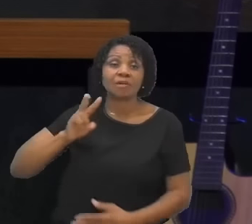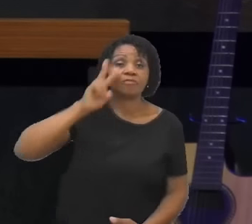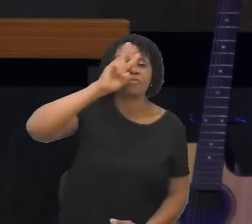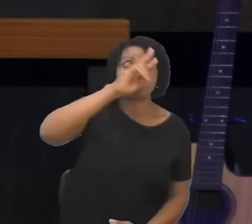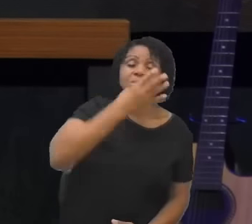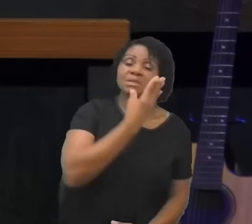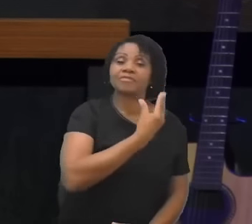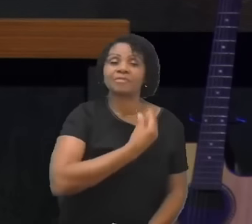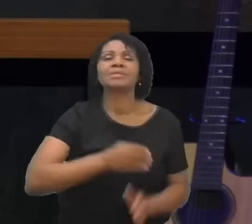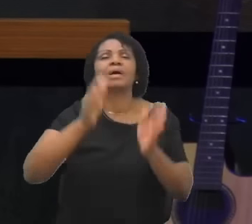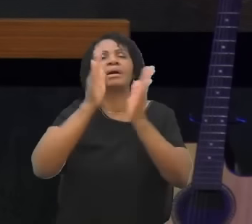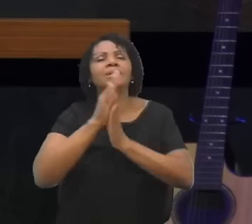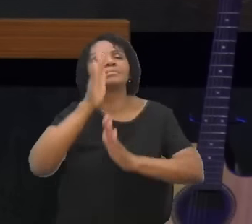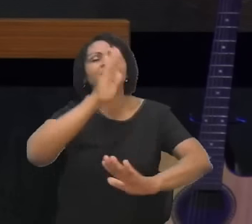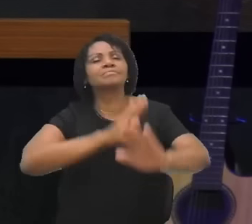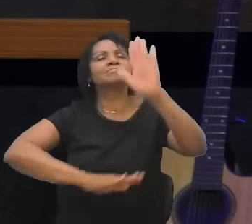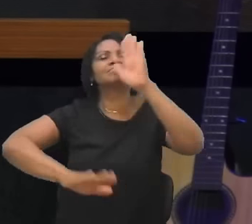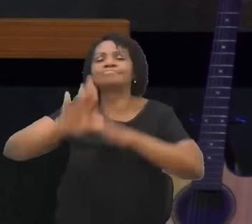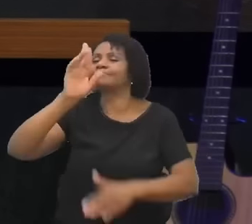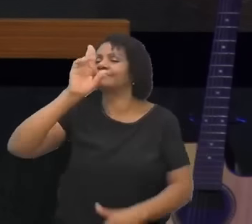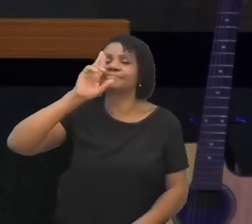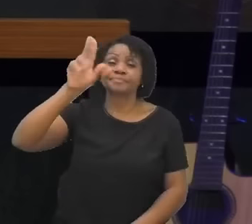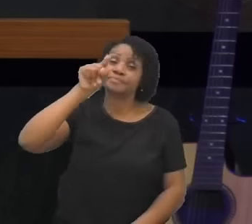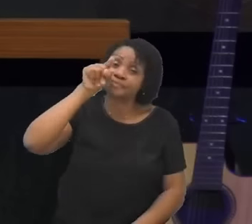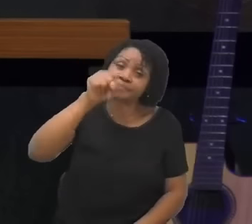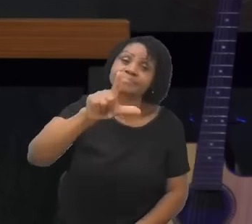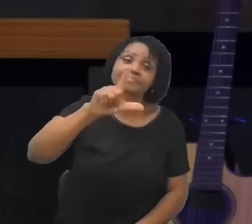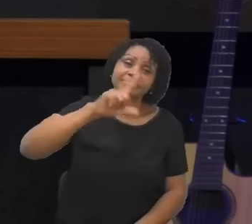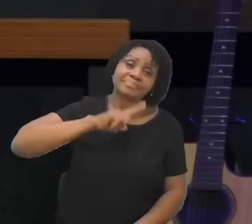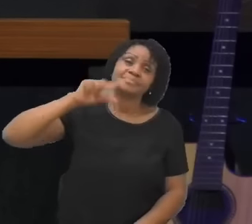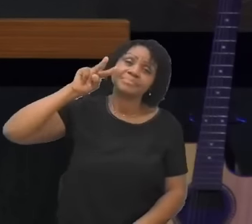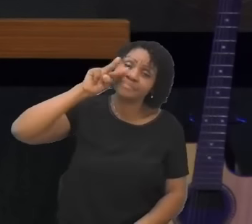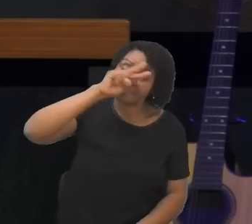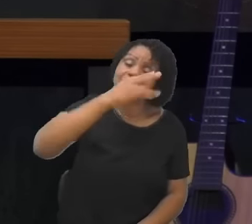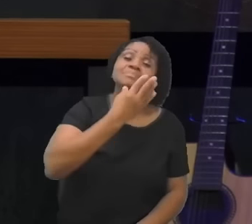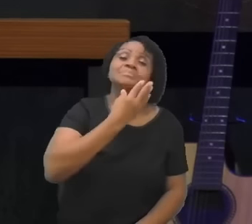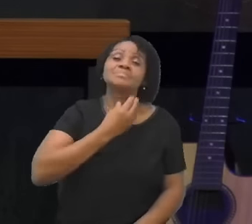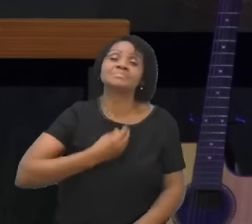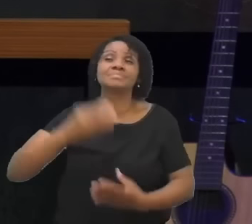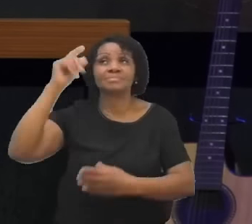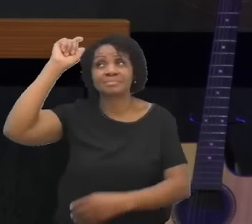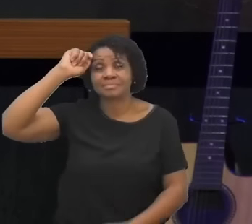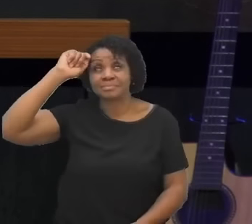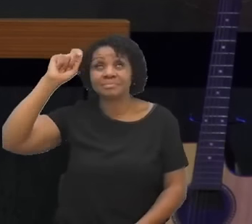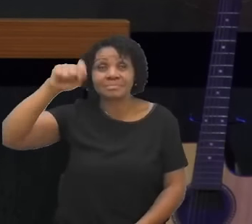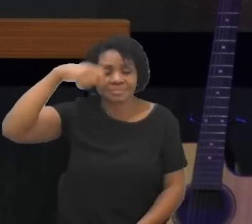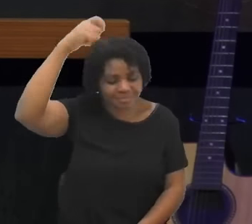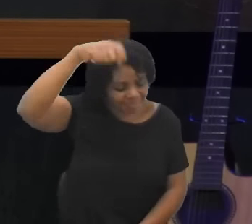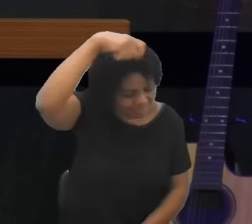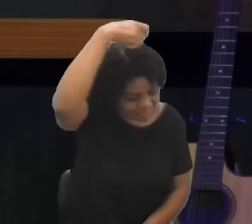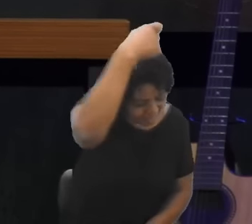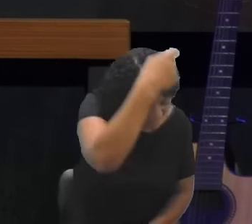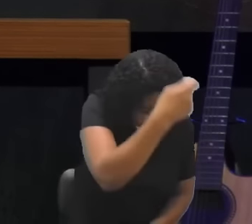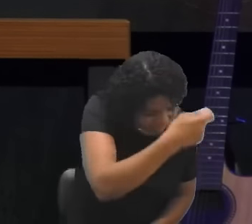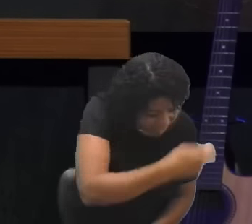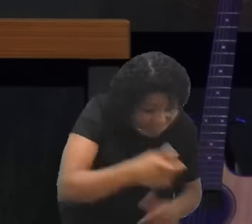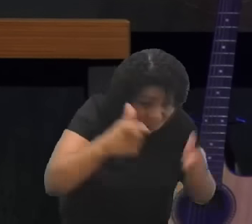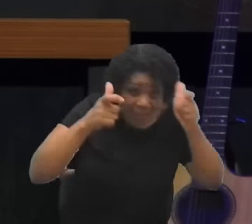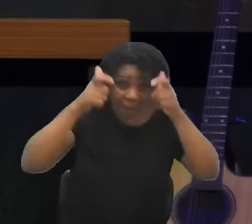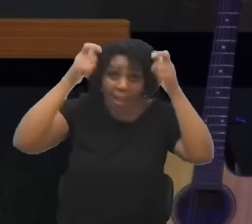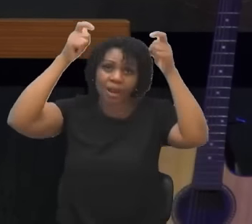vida, adore ao Senhor. Enquanto você tiver fôlego de vida, lance a sua coroa. A coroa é